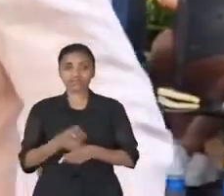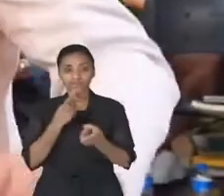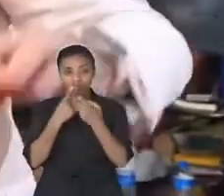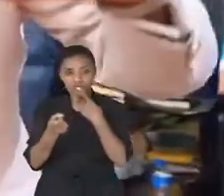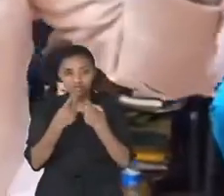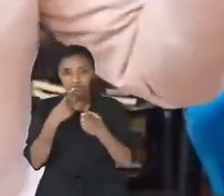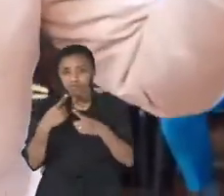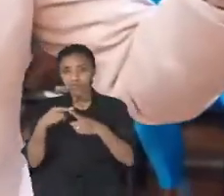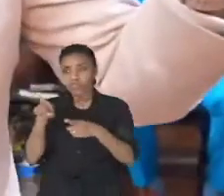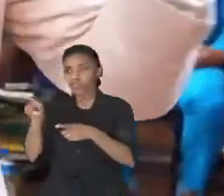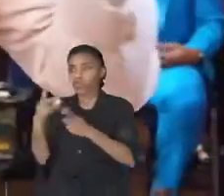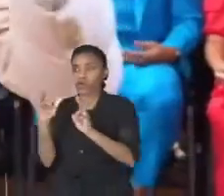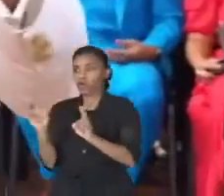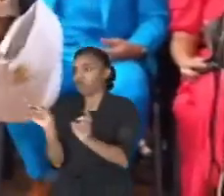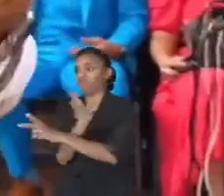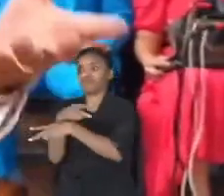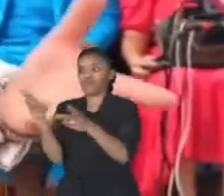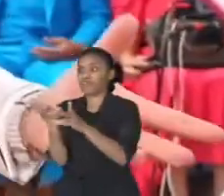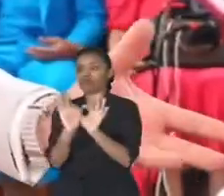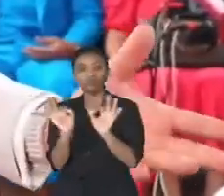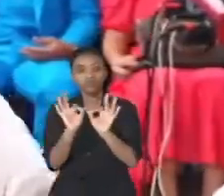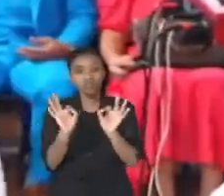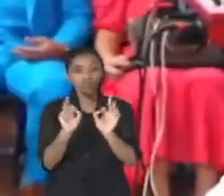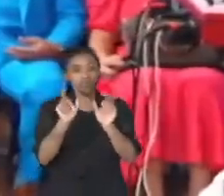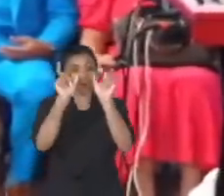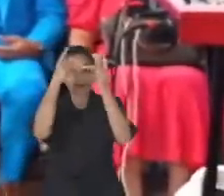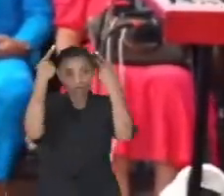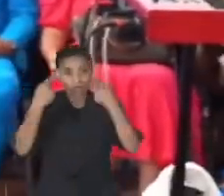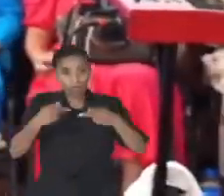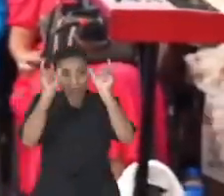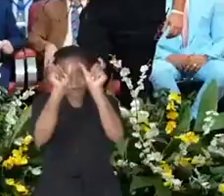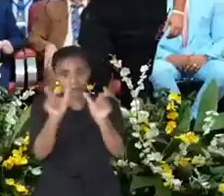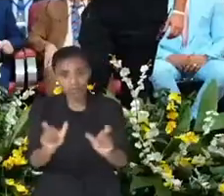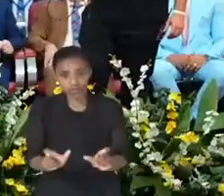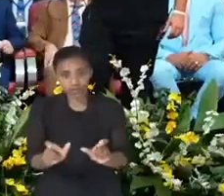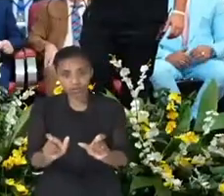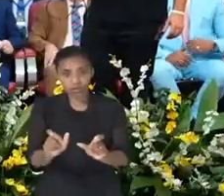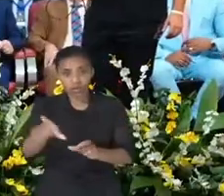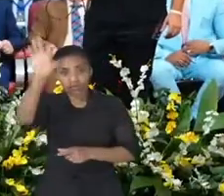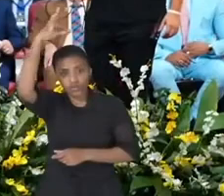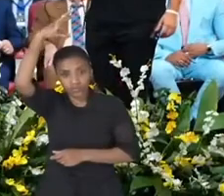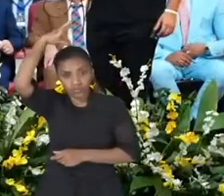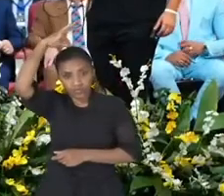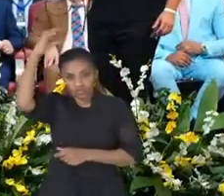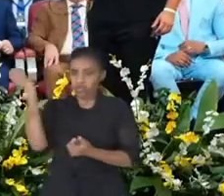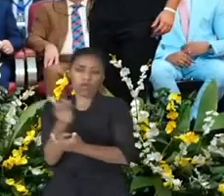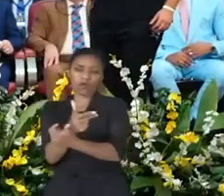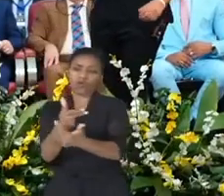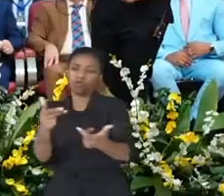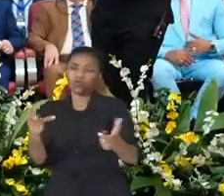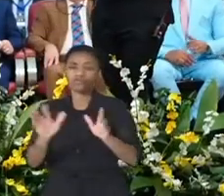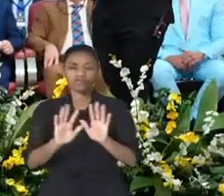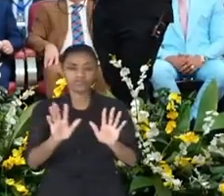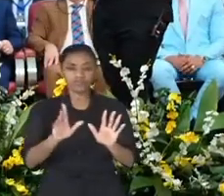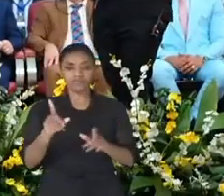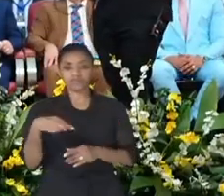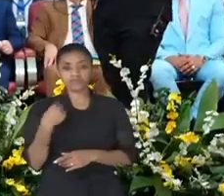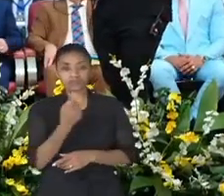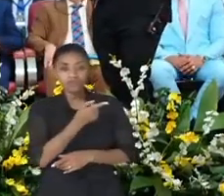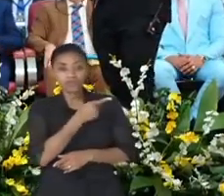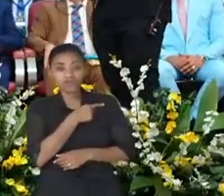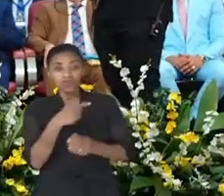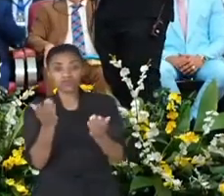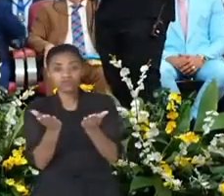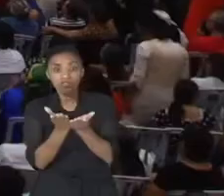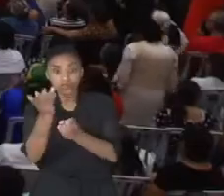Porque ele não é um vento, ele é uma pessoa. O Espírito Santo não é uma coisa. Nós pentecostais somos